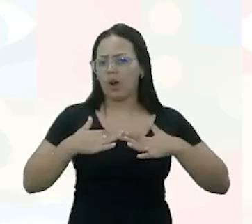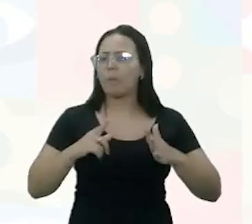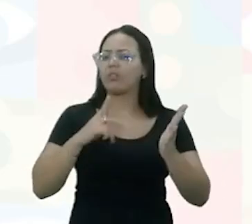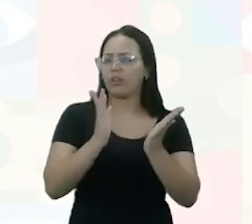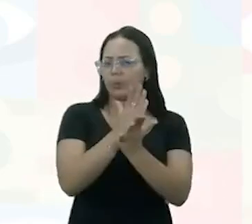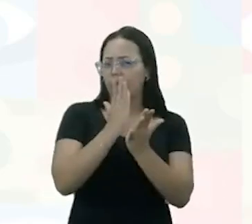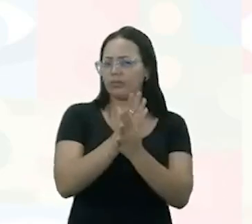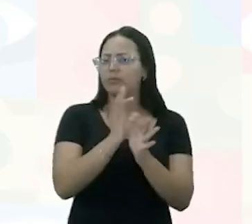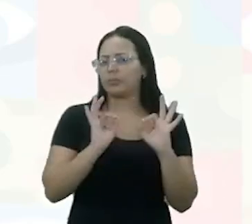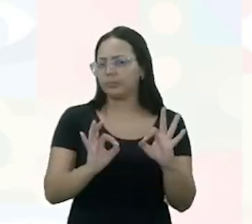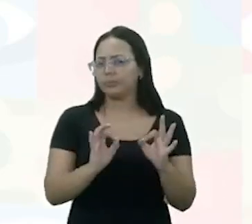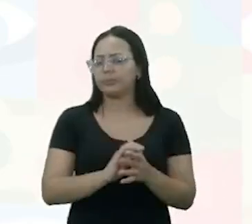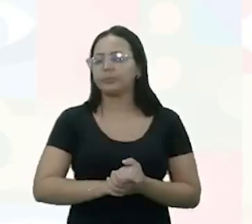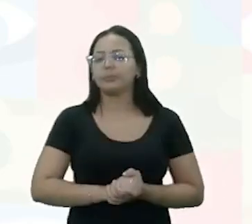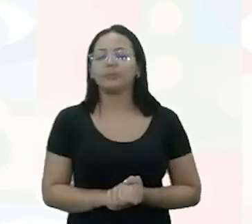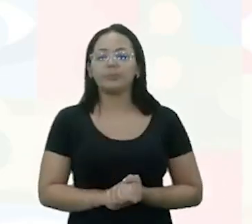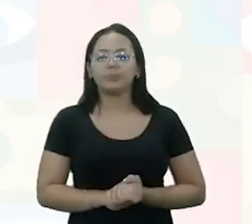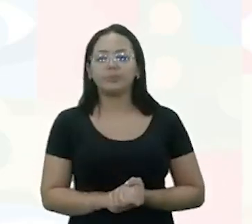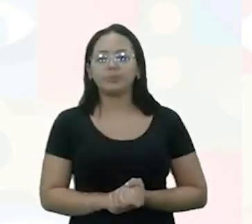link.